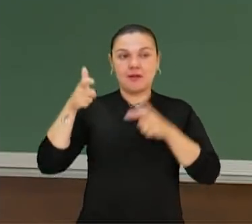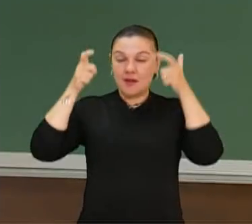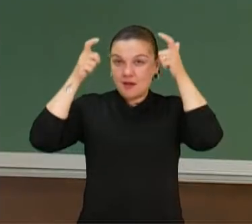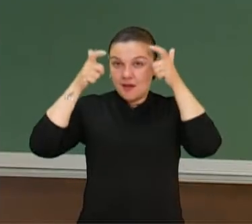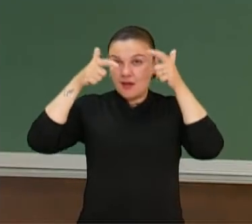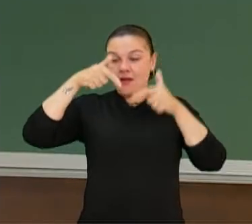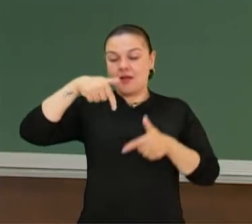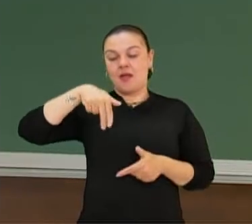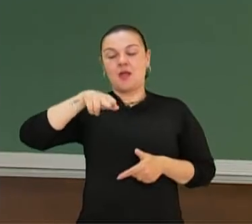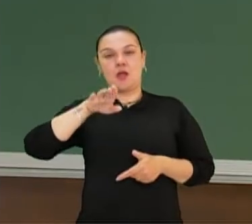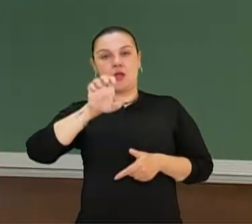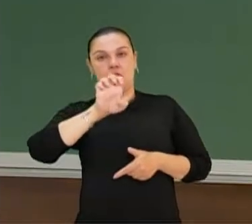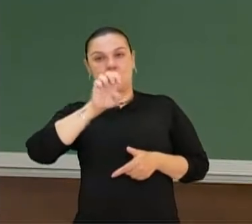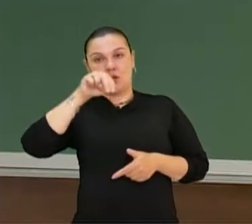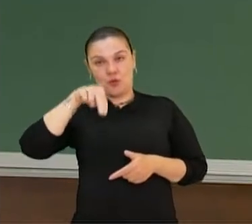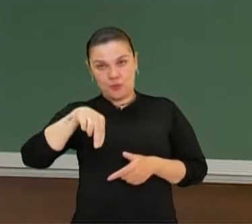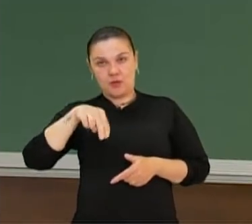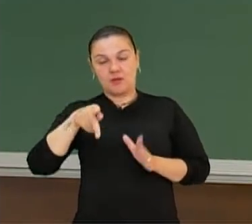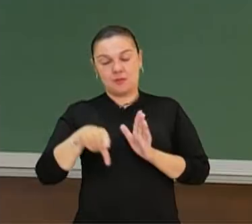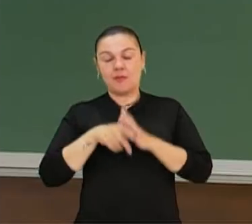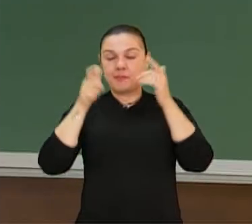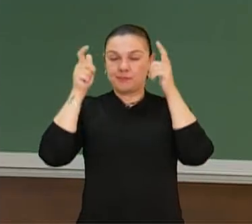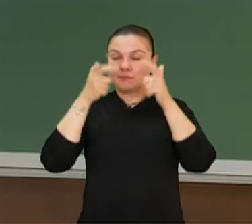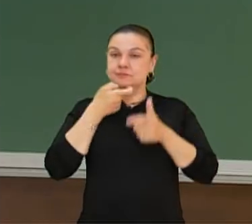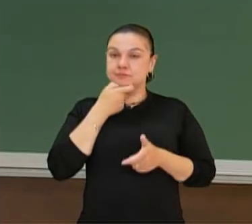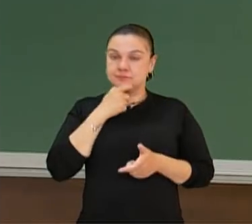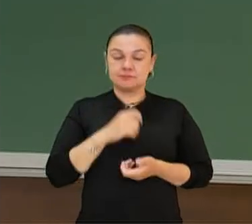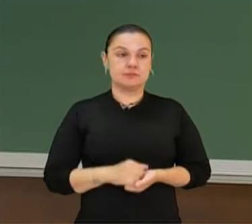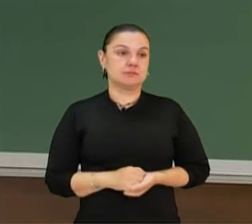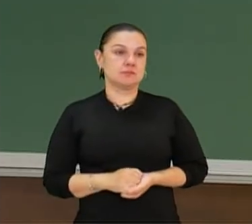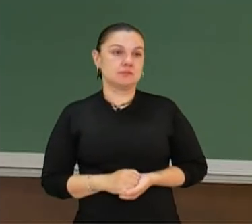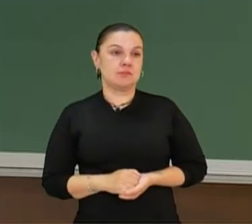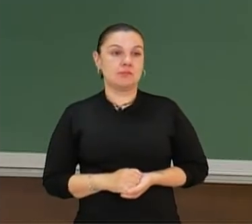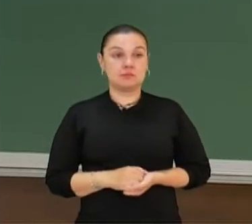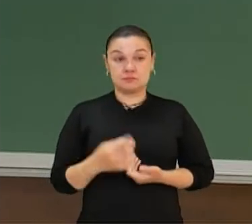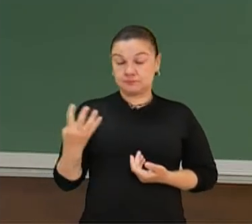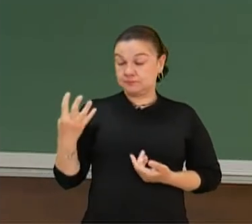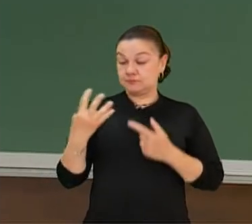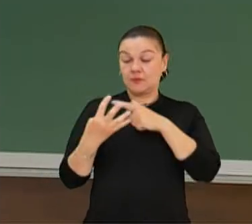né? Em inglês, né? Rainha, né? Então, eu tenho 4